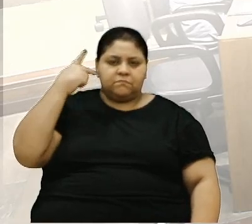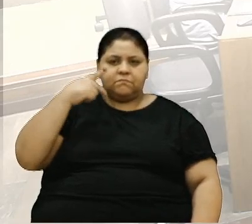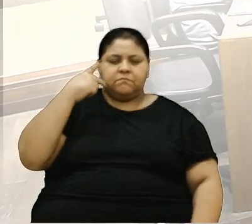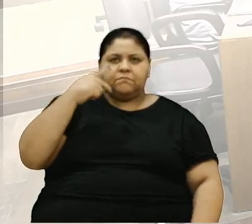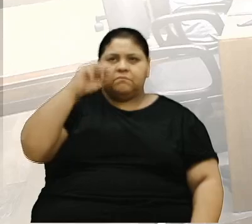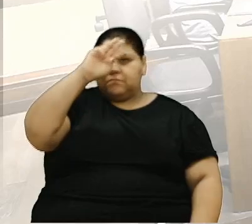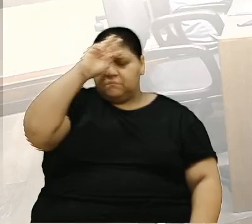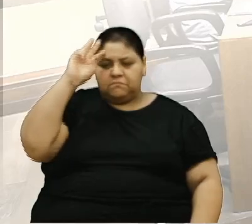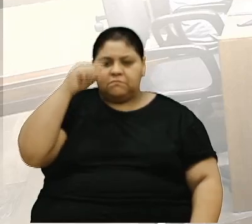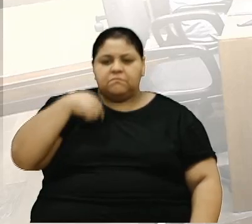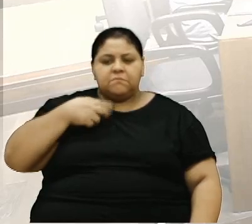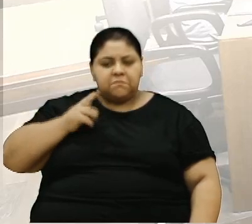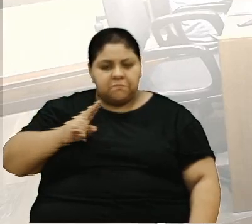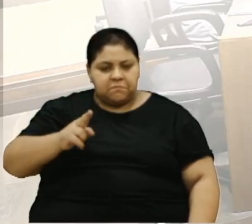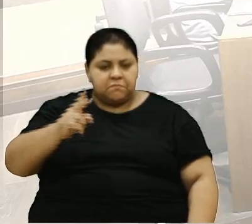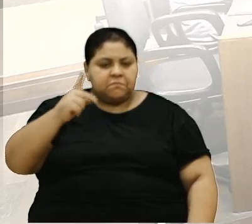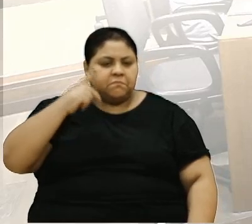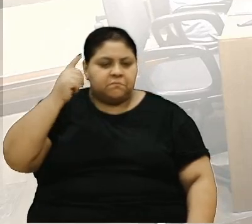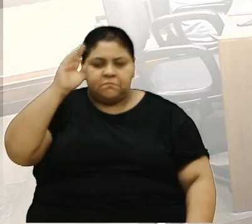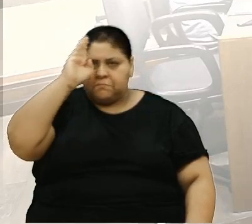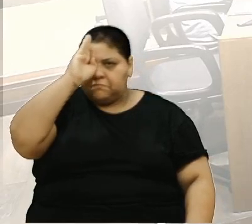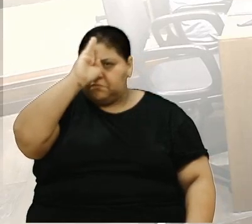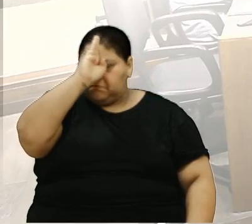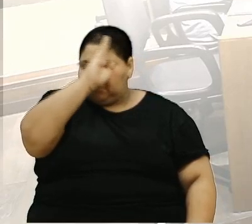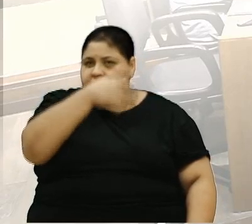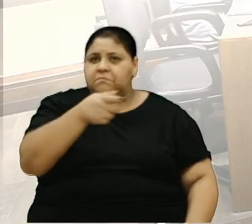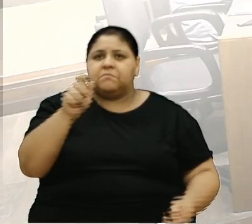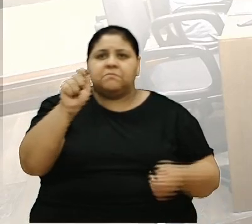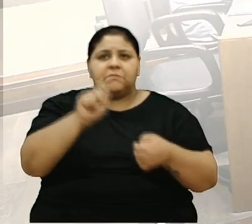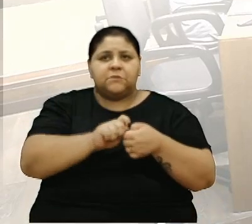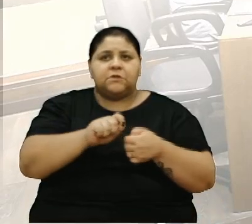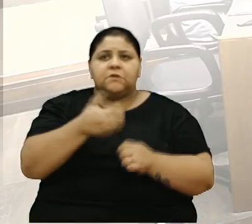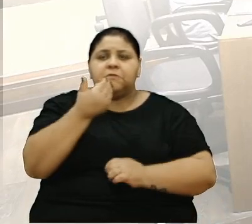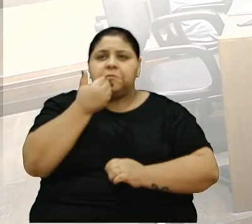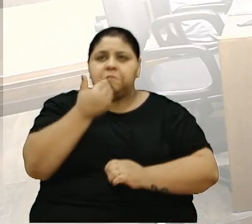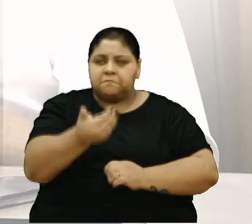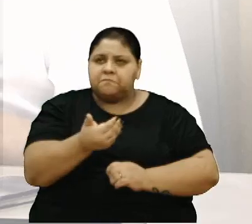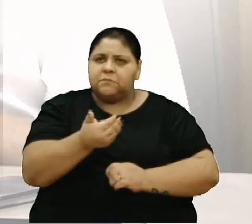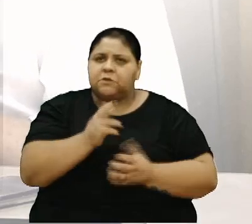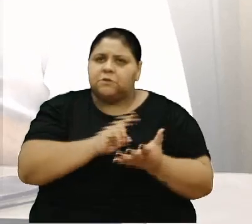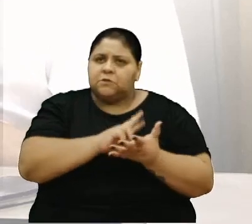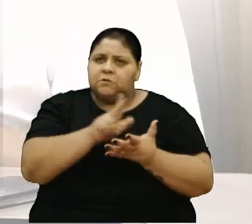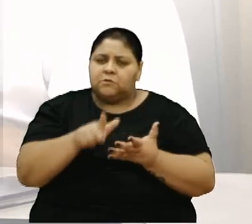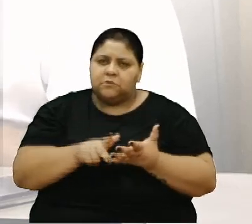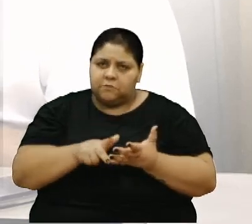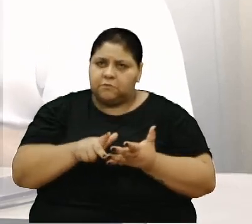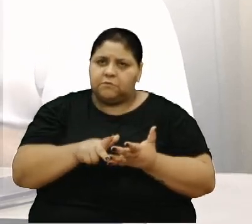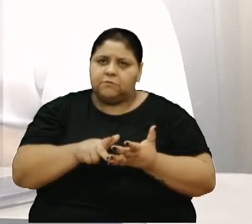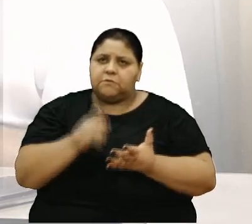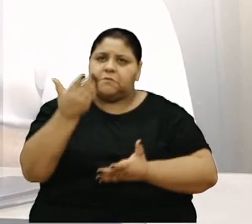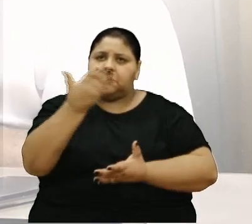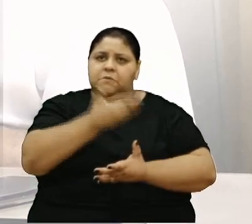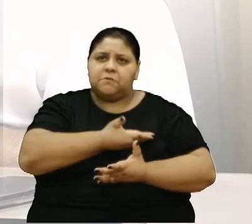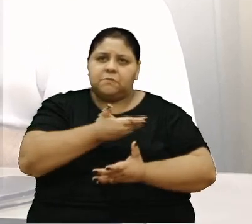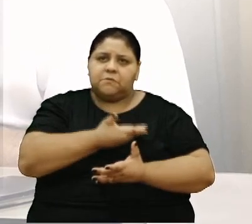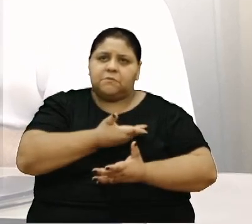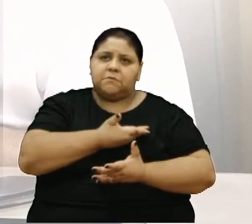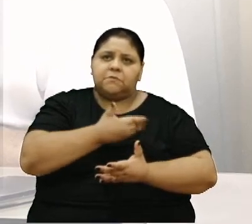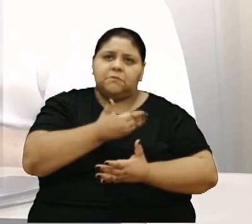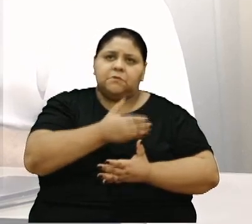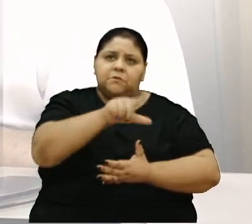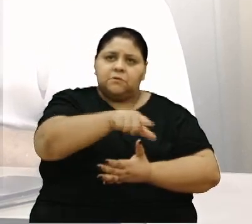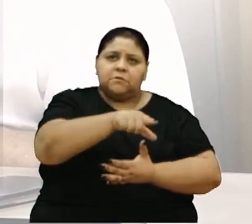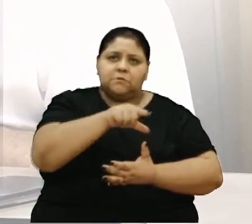mesma linha do vereador Bressan. Eu fiz diversos pedidos. Eu tenho vários amigos, vários eleitores,